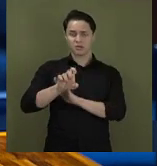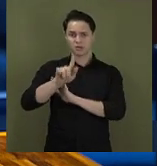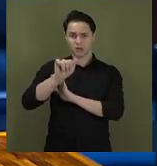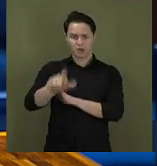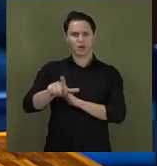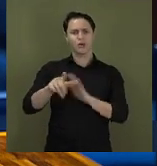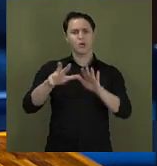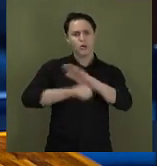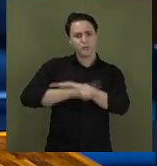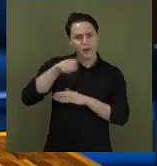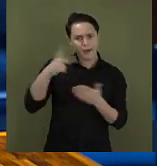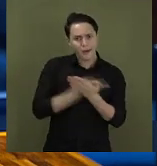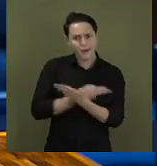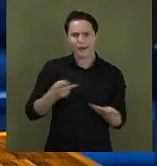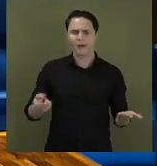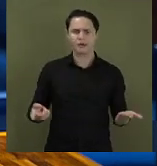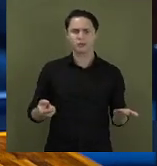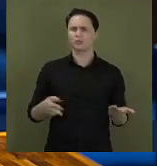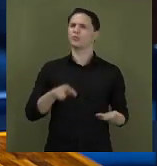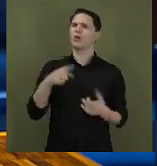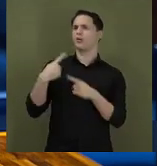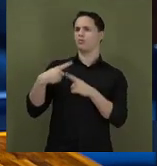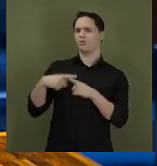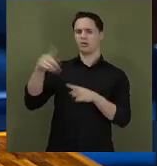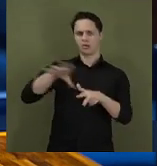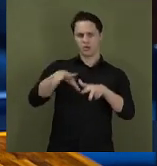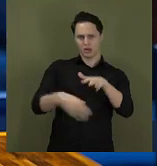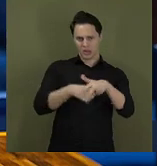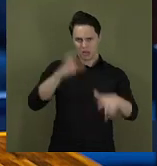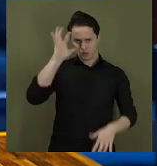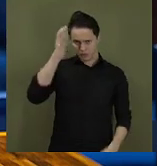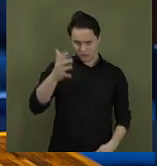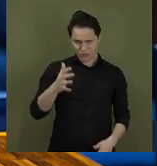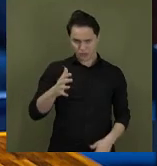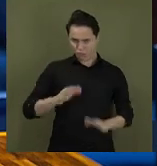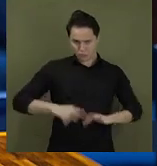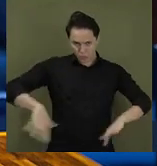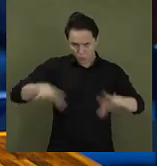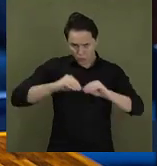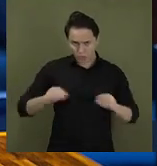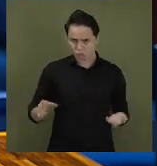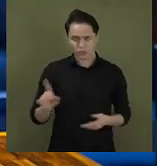errado. Não porque a corrupção, resolvendo o problema da corrupção, resolvemos todos os problemas do país.